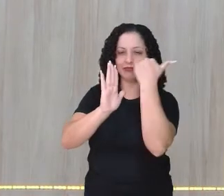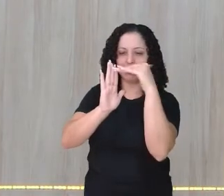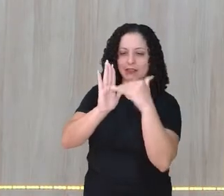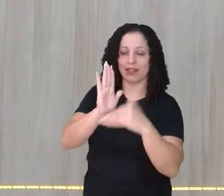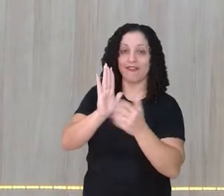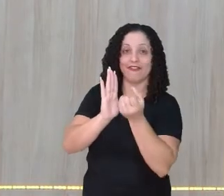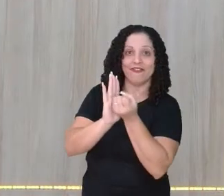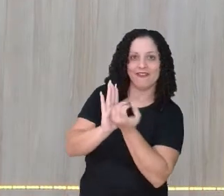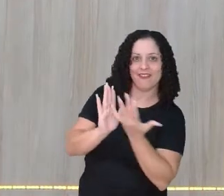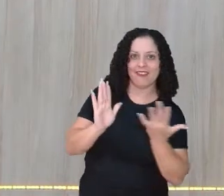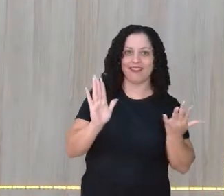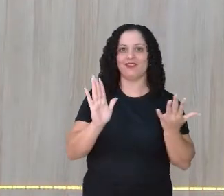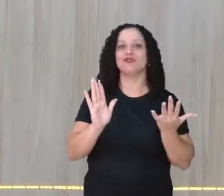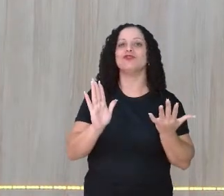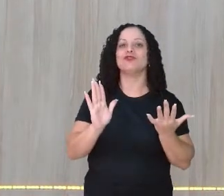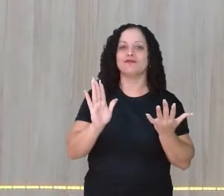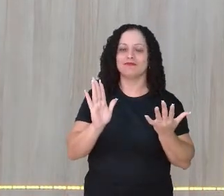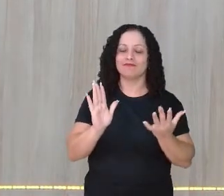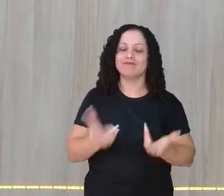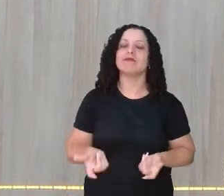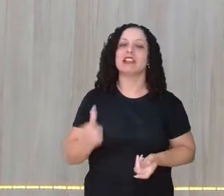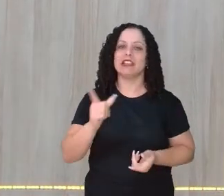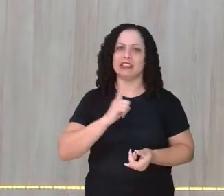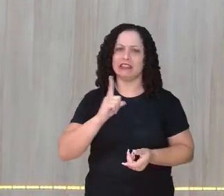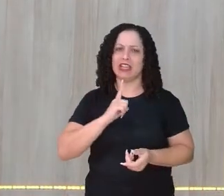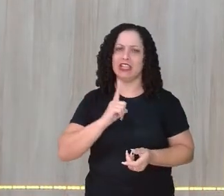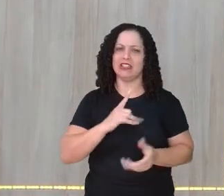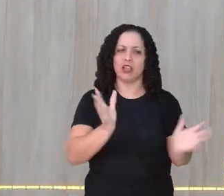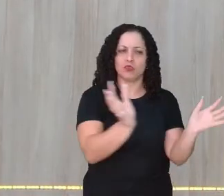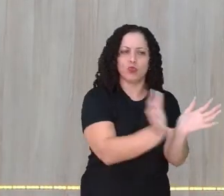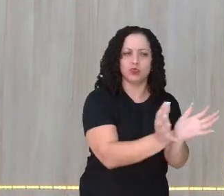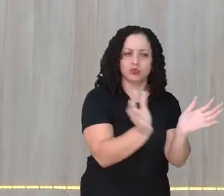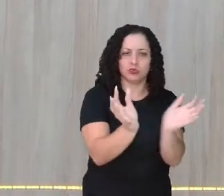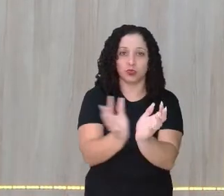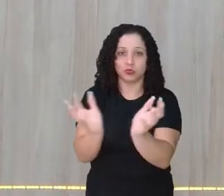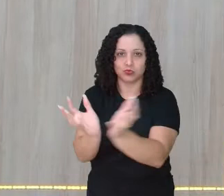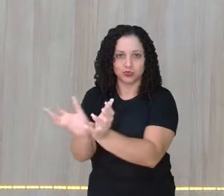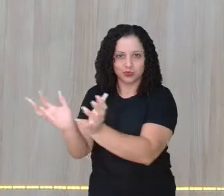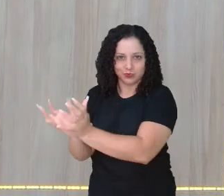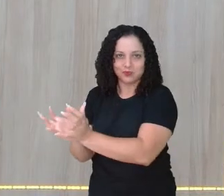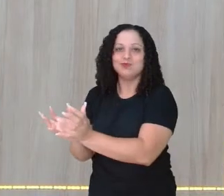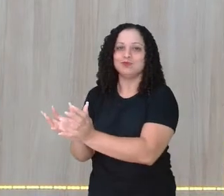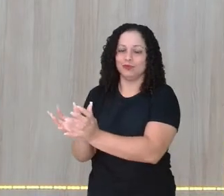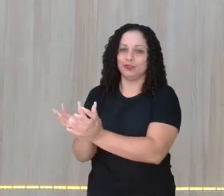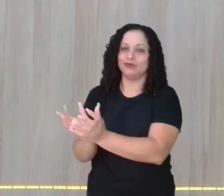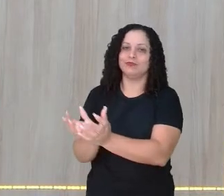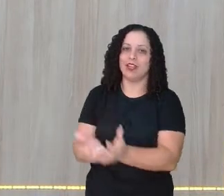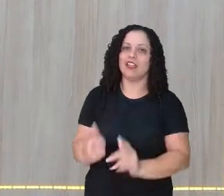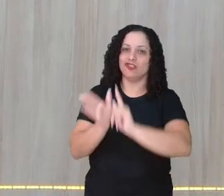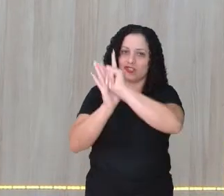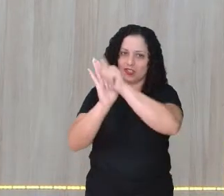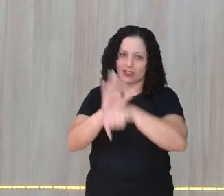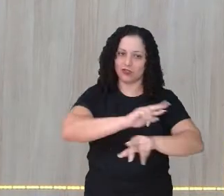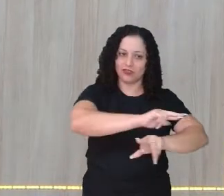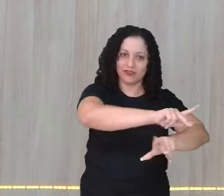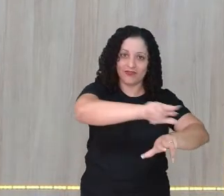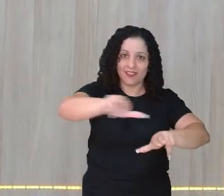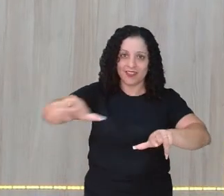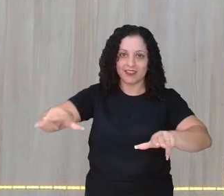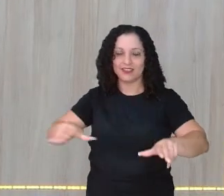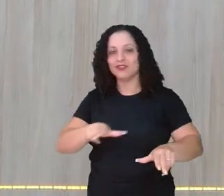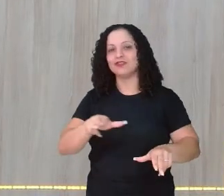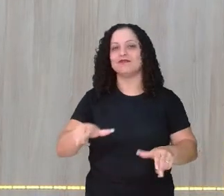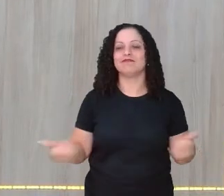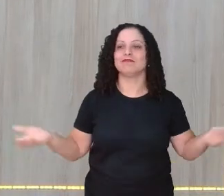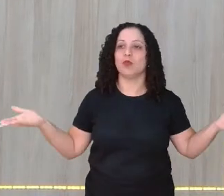e colocamos eles em algumas famílias, em alguns agrupamos os gêneros textuais. E